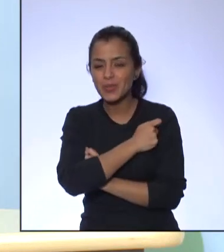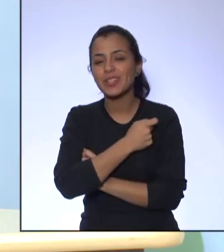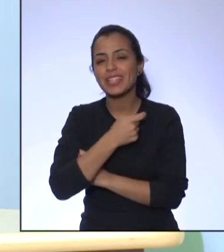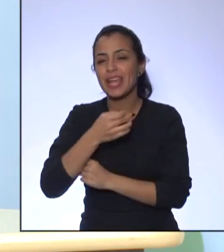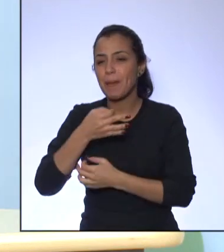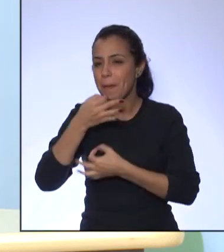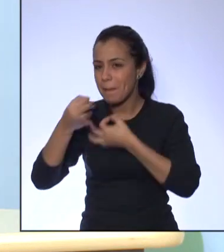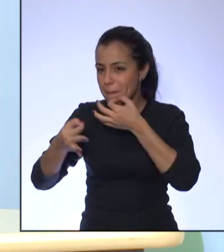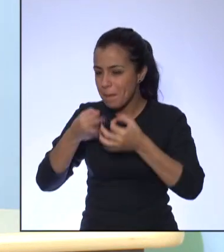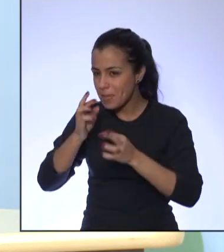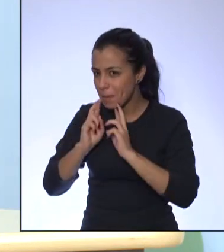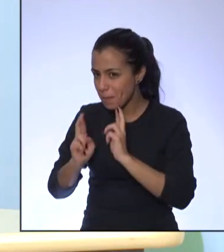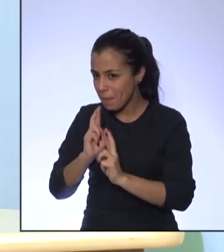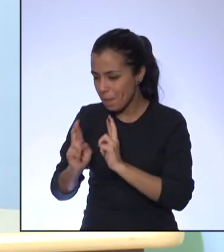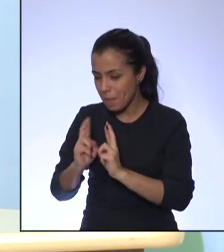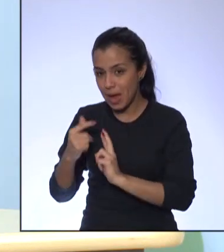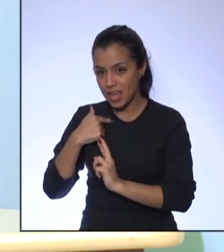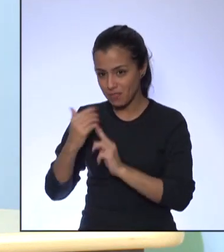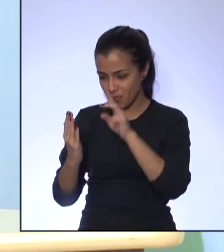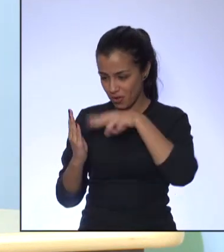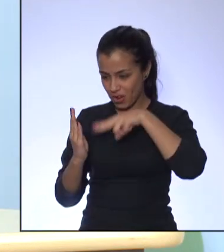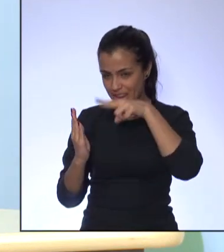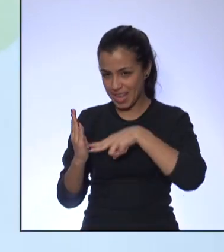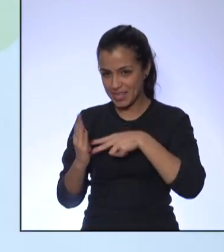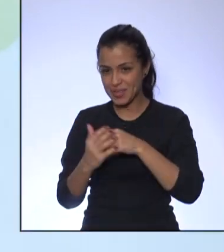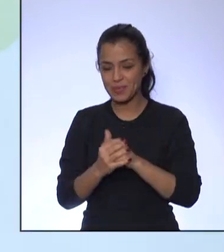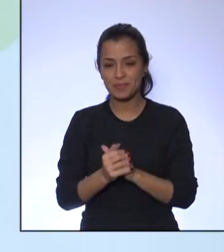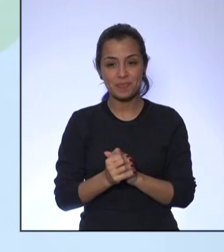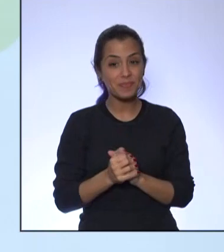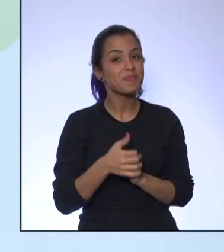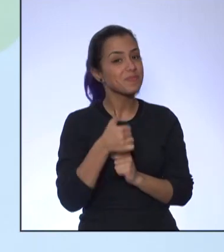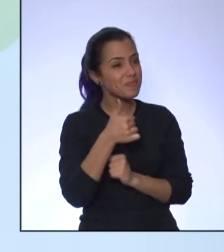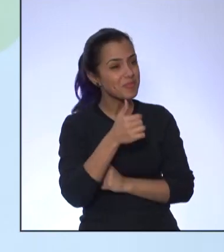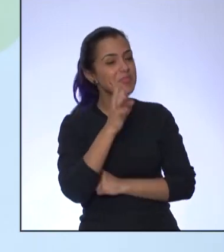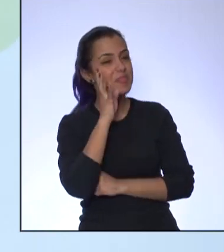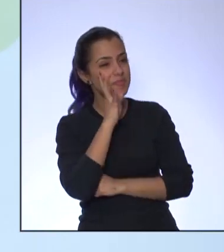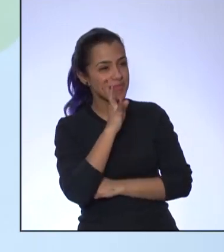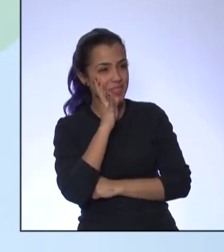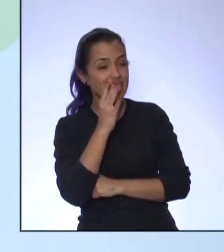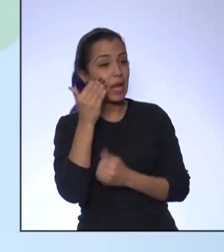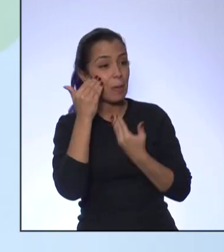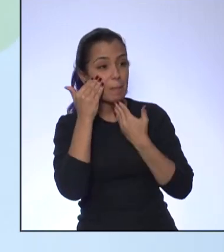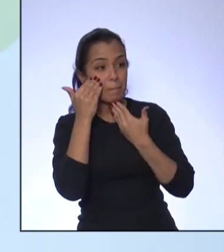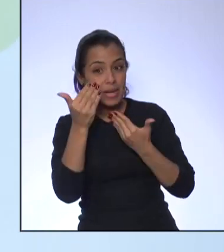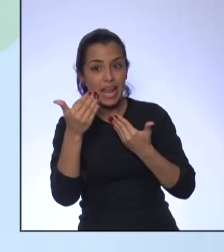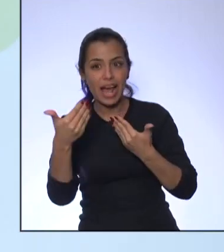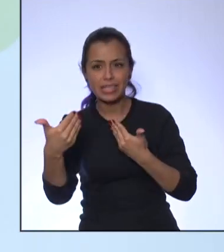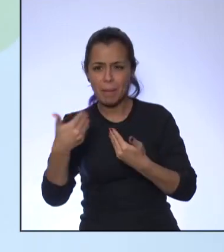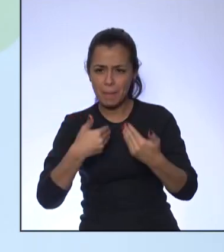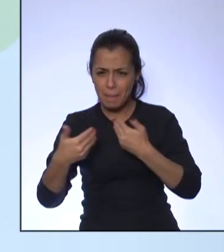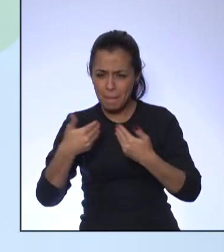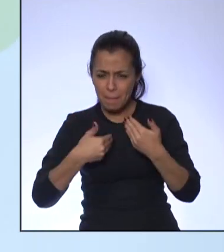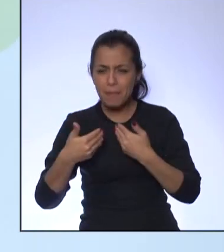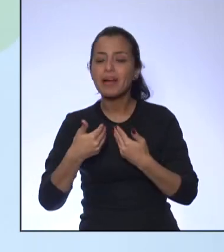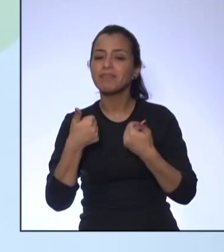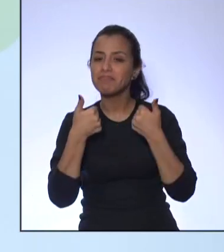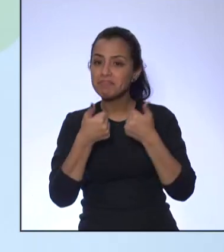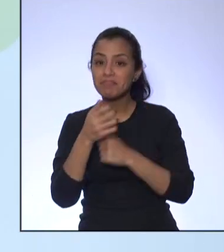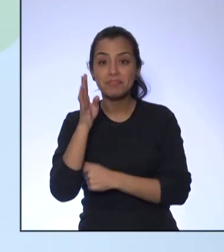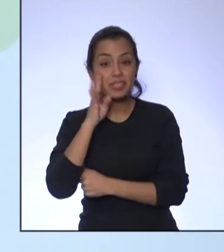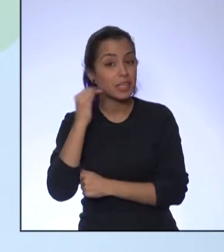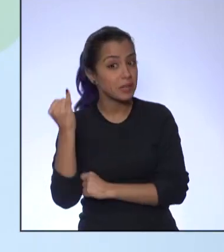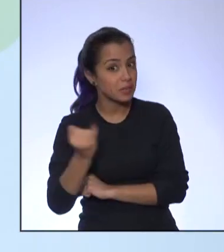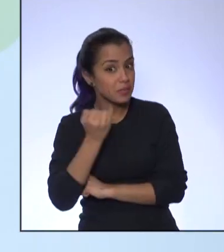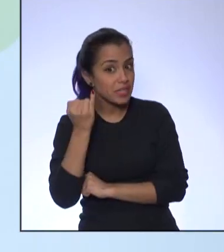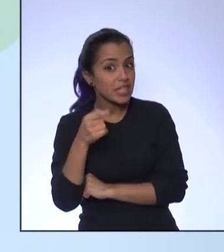aparecendo mais respostas aqui, eu vou olhando. Muito legal. Pessoal, obrigada pela participação. É importante essa interação